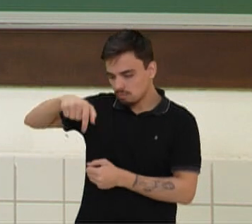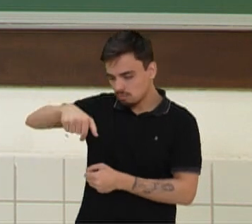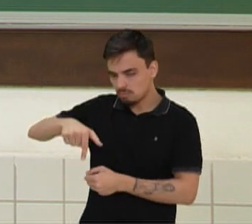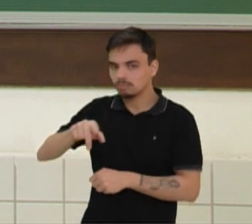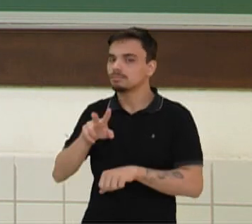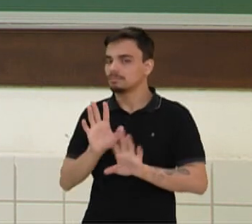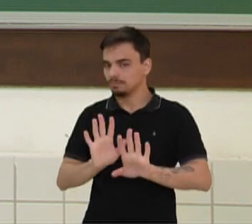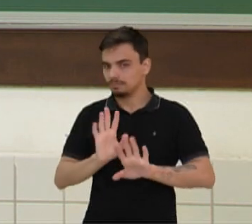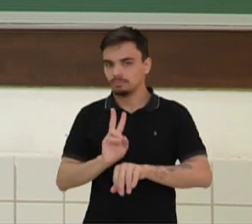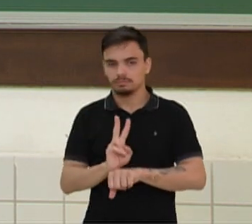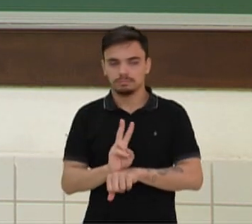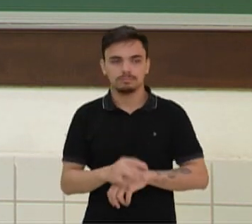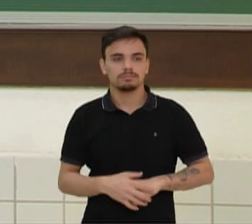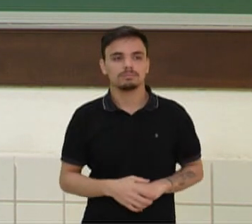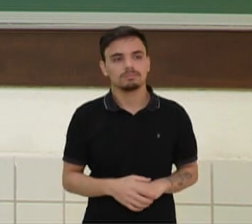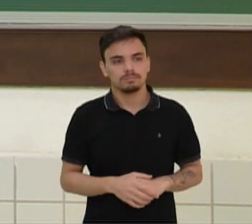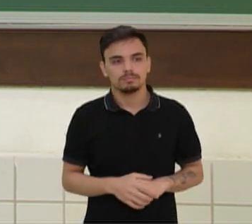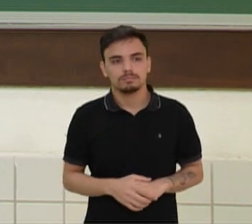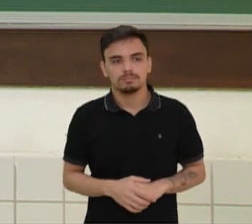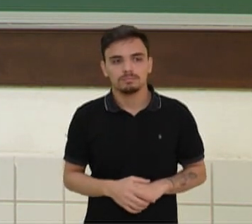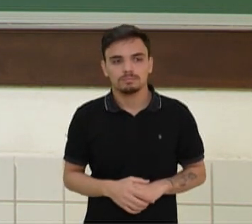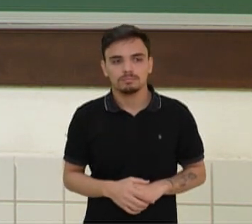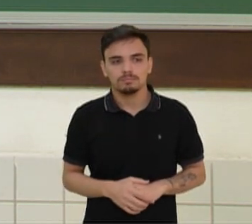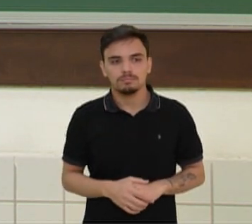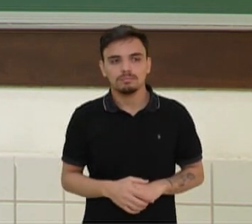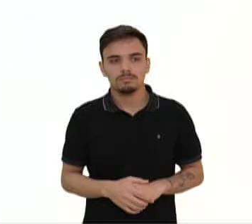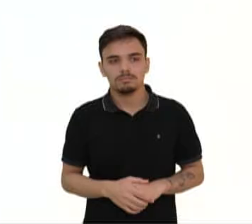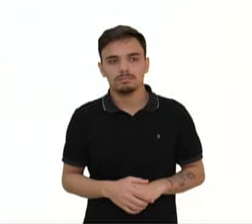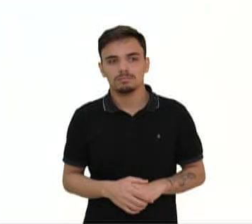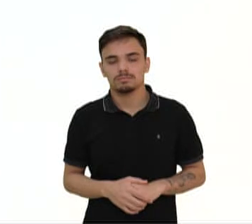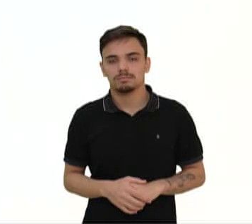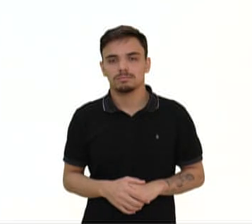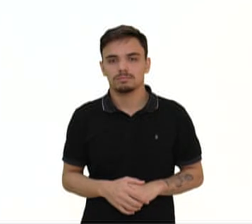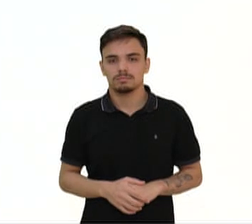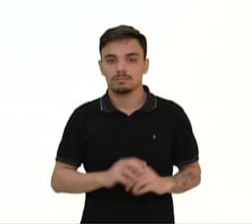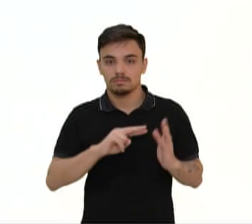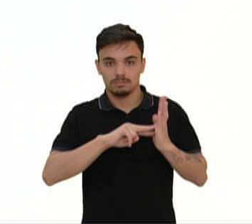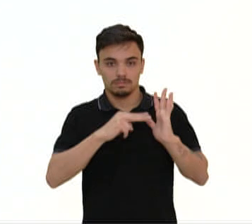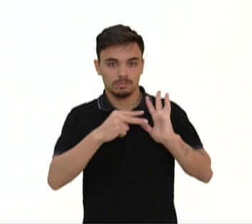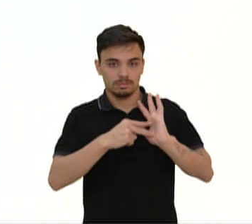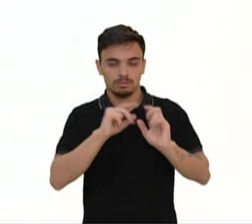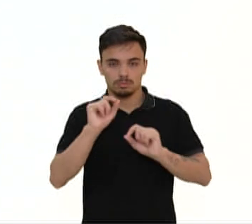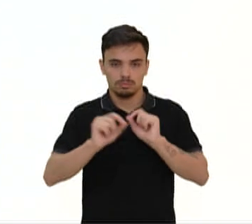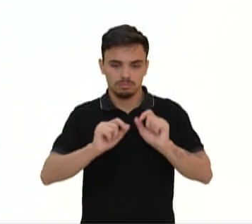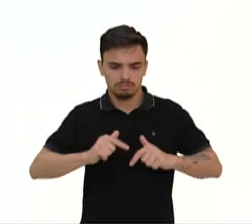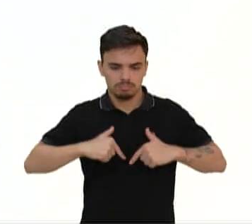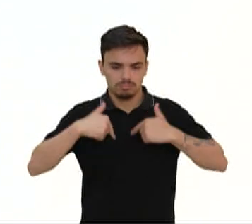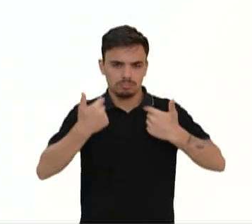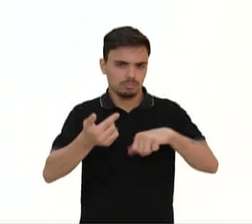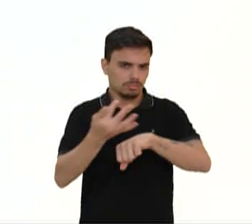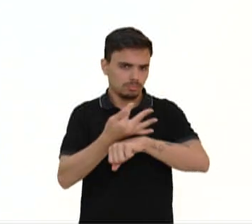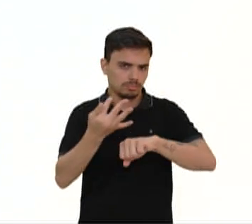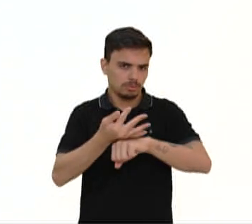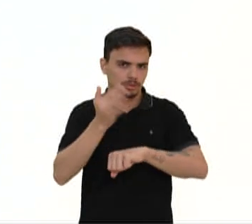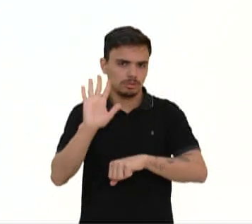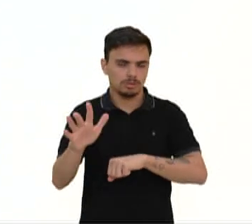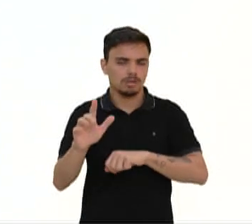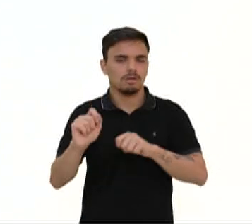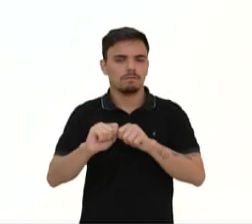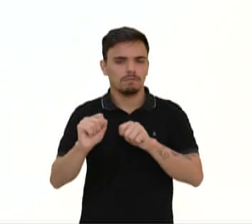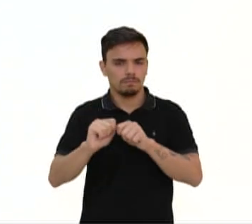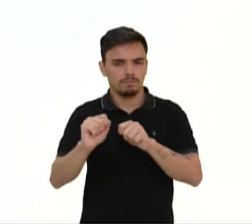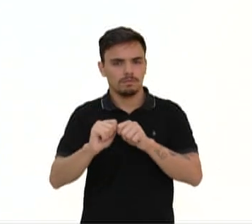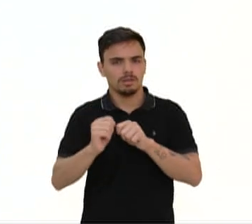lá então, agora para a resposta. Significa que as atitudes sustentáveis já foram